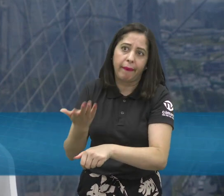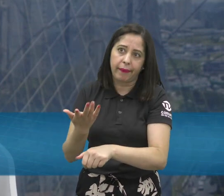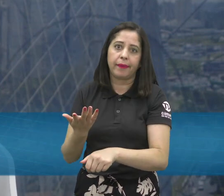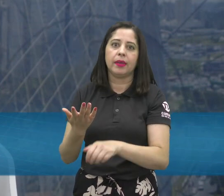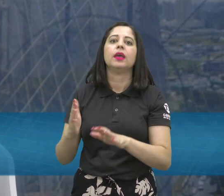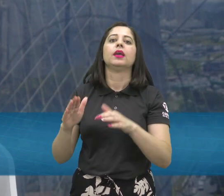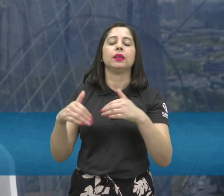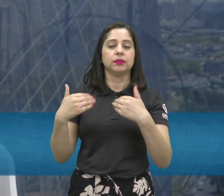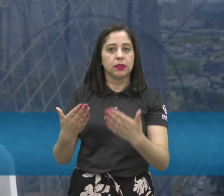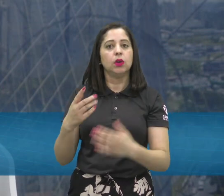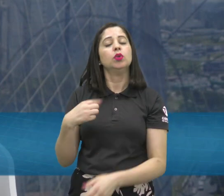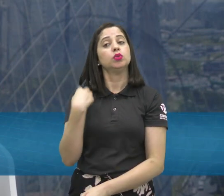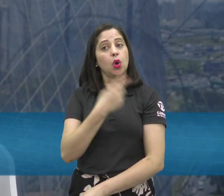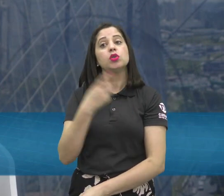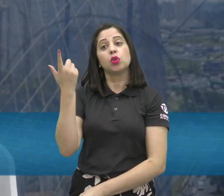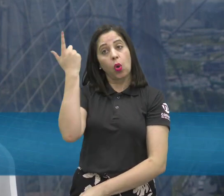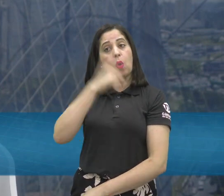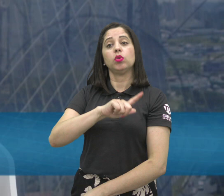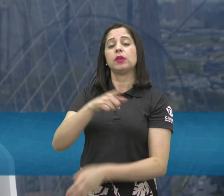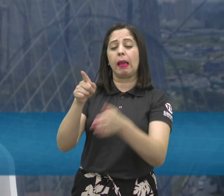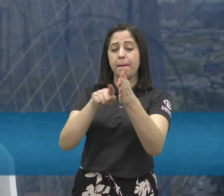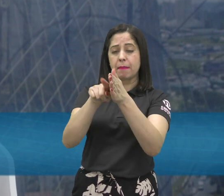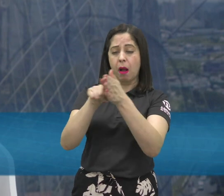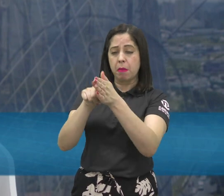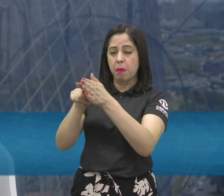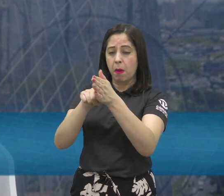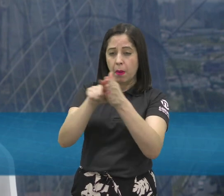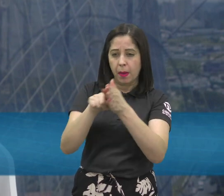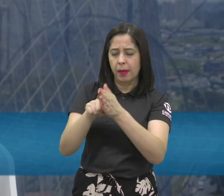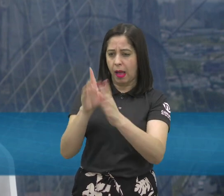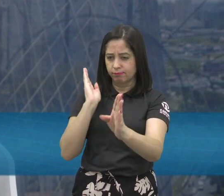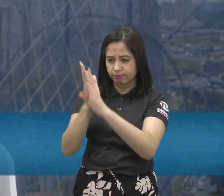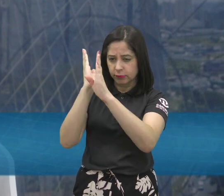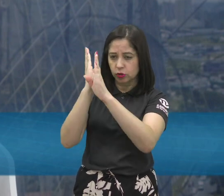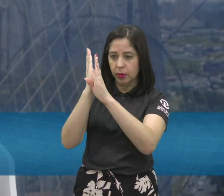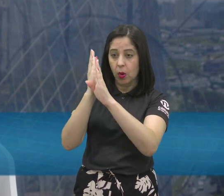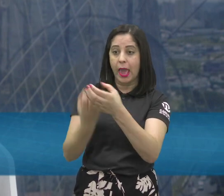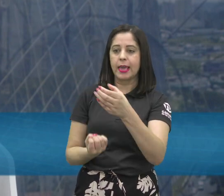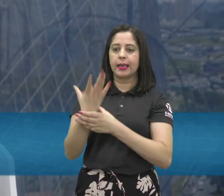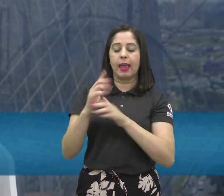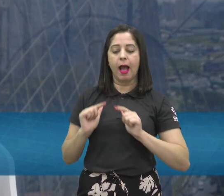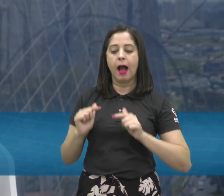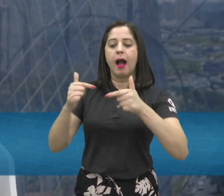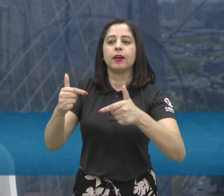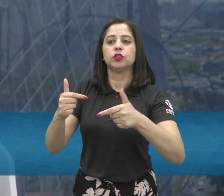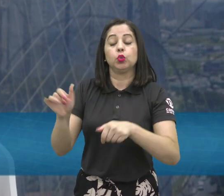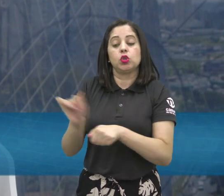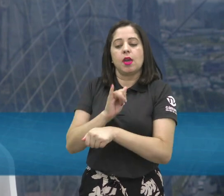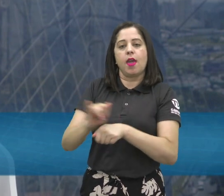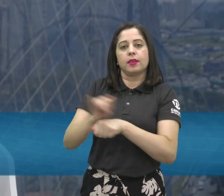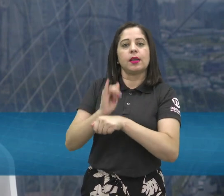mapeamento disso e através, né, formular políticas públicas. Então, são diversos mecanismos que a gente pode